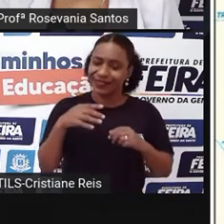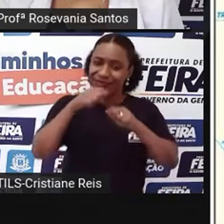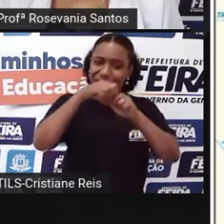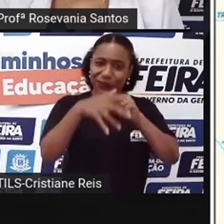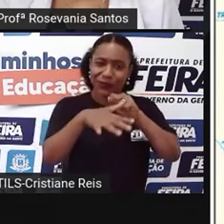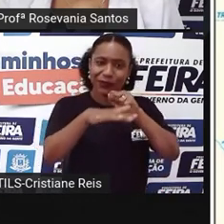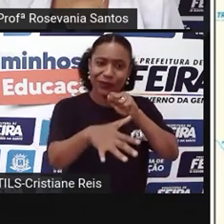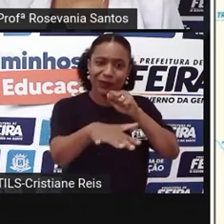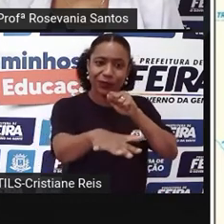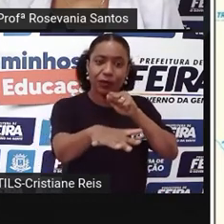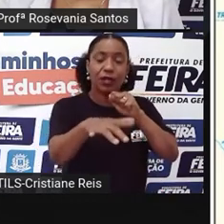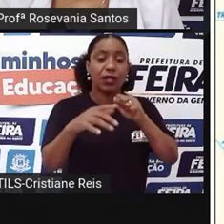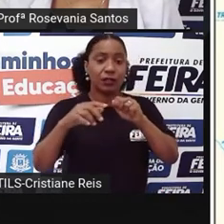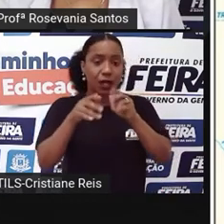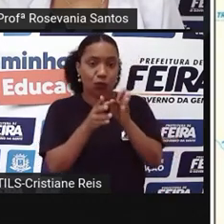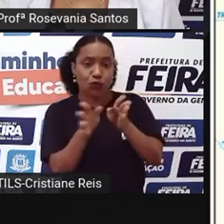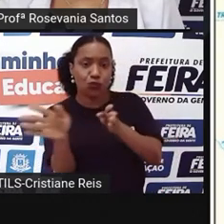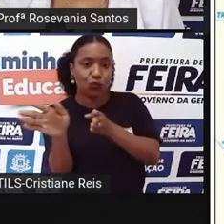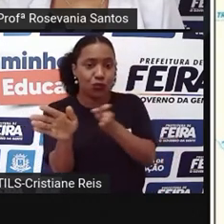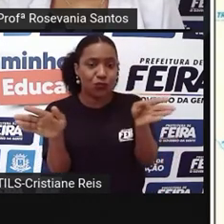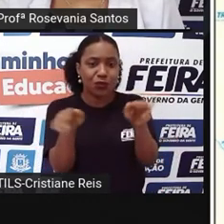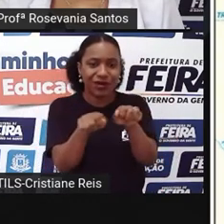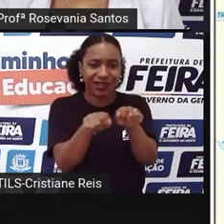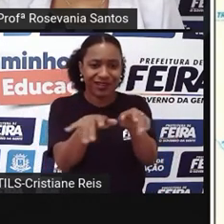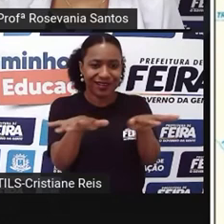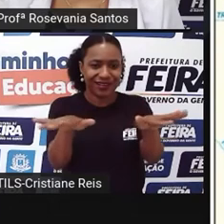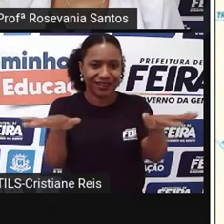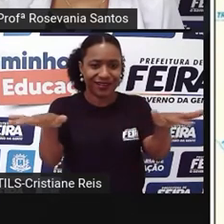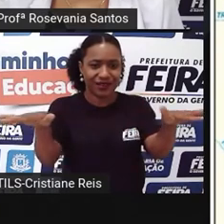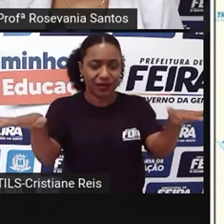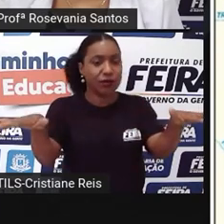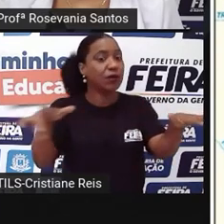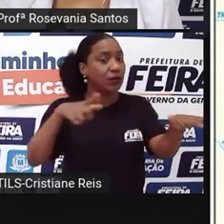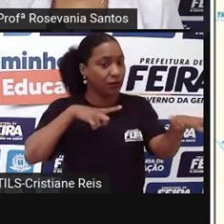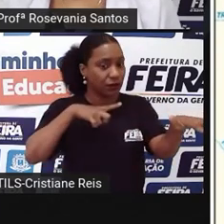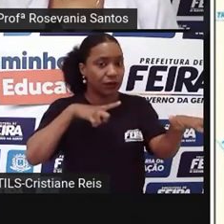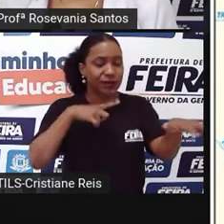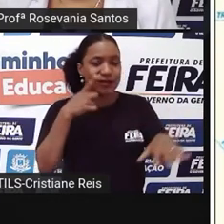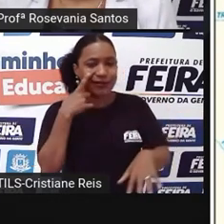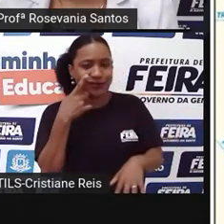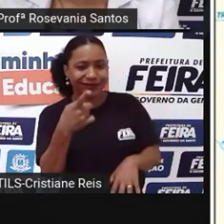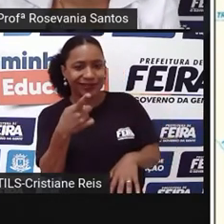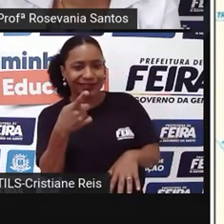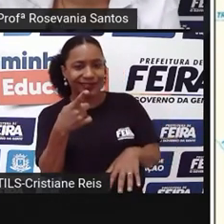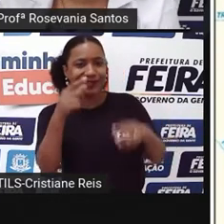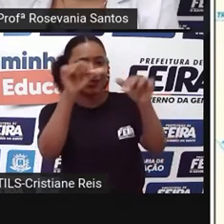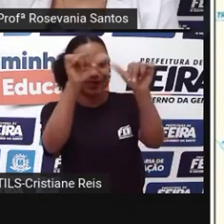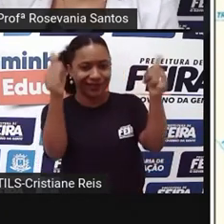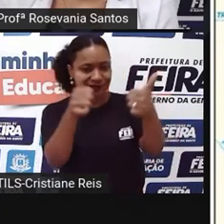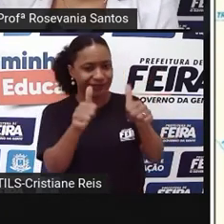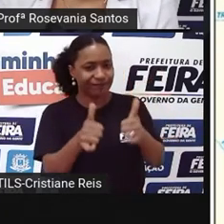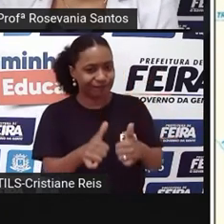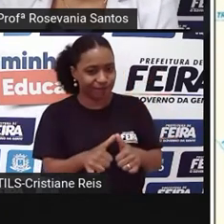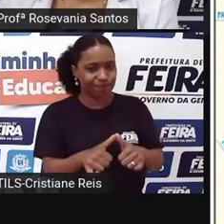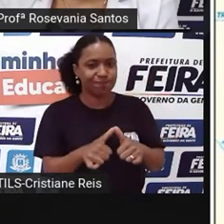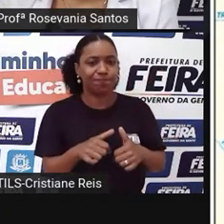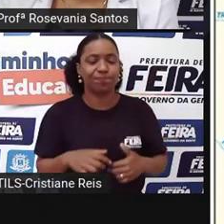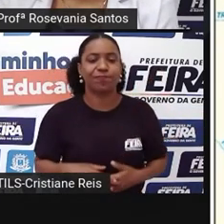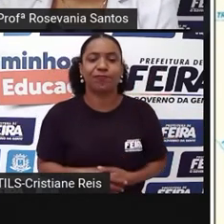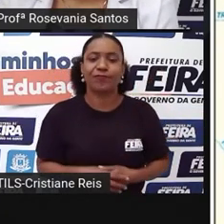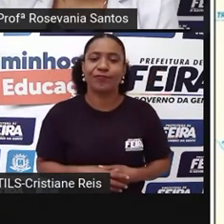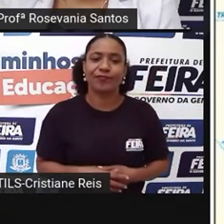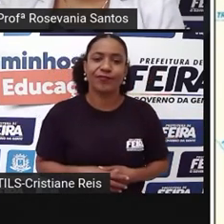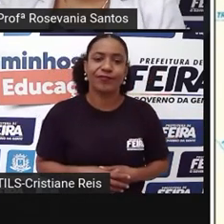com o Paraguai e o Rio Uruguai? É porque na imagem não dá para ver muito, mas a partir daqui a gente tem a Bacia Platina. Então,